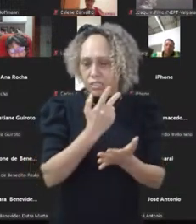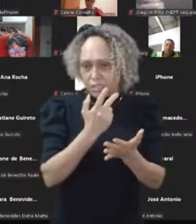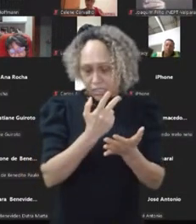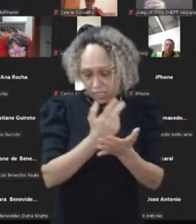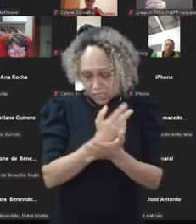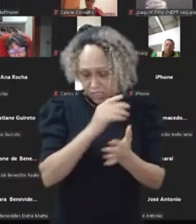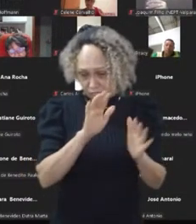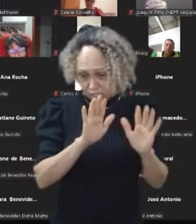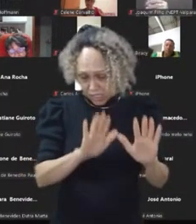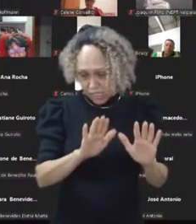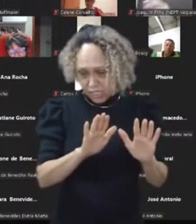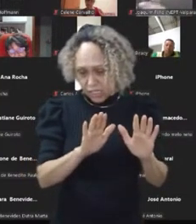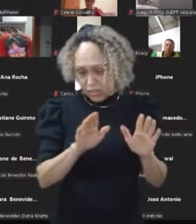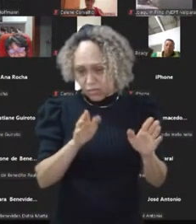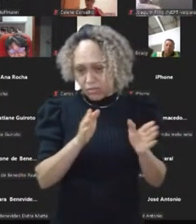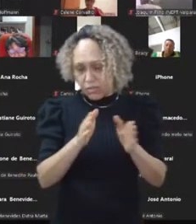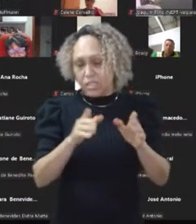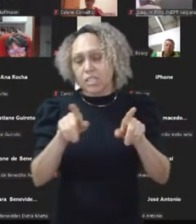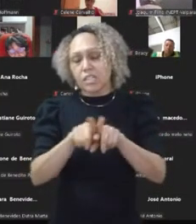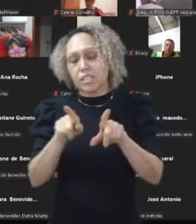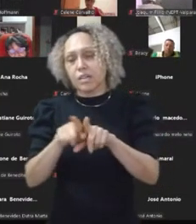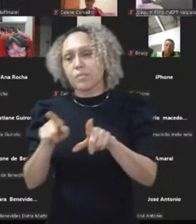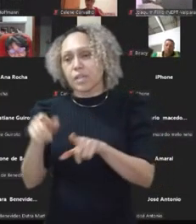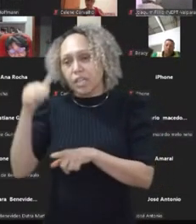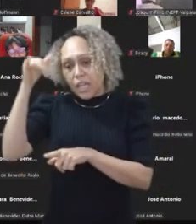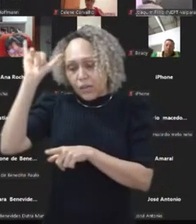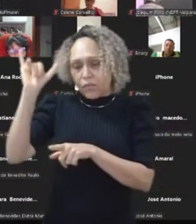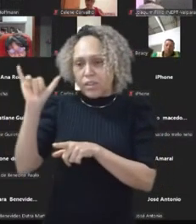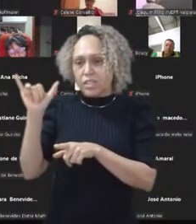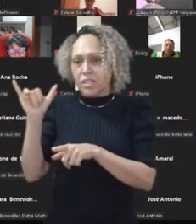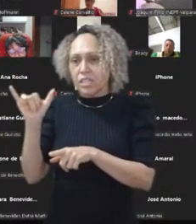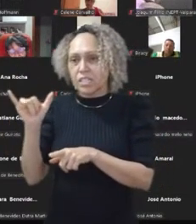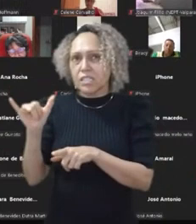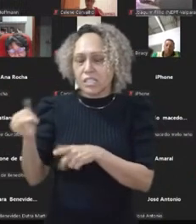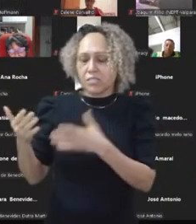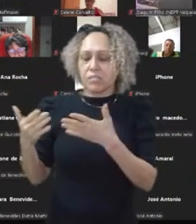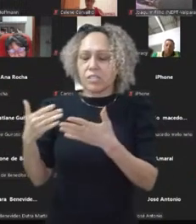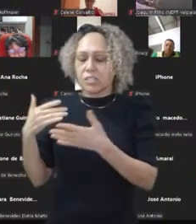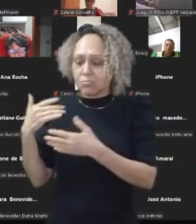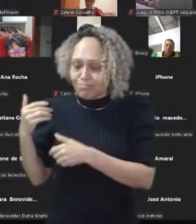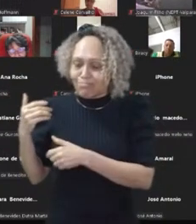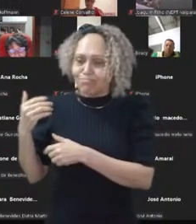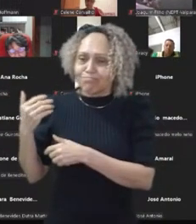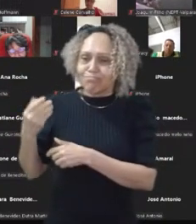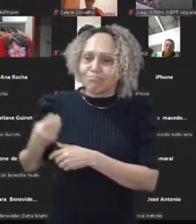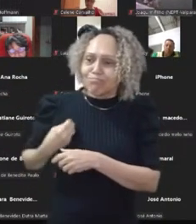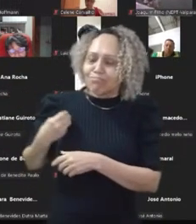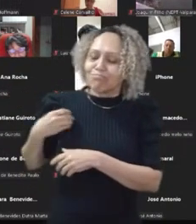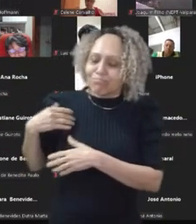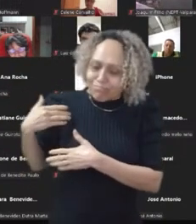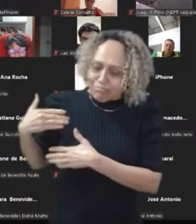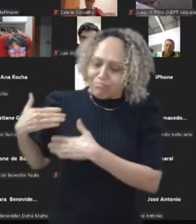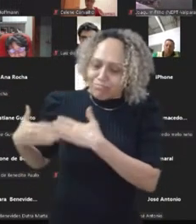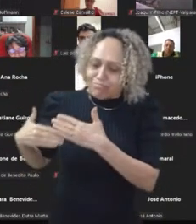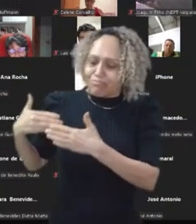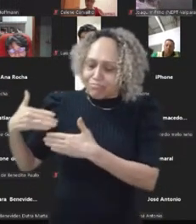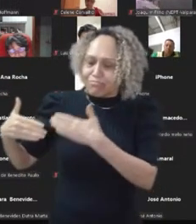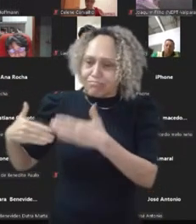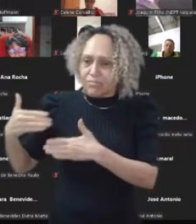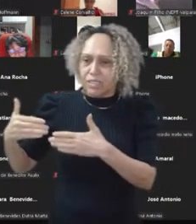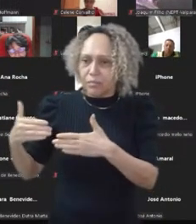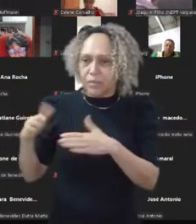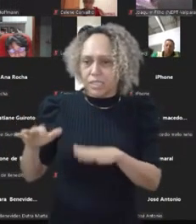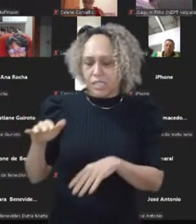em especial a comunicação digital e das redes ela tá sempre em mudança então pra gente fugir de uma certa